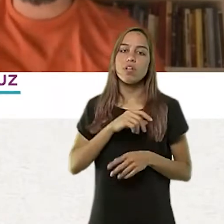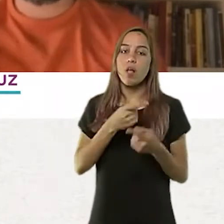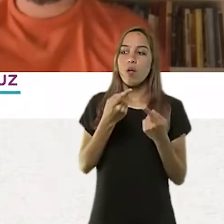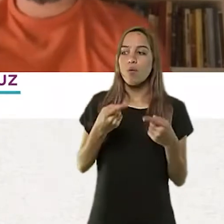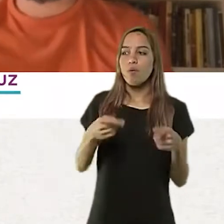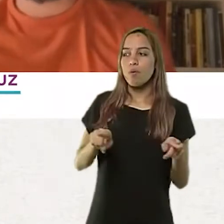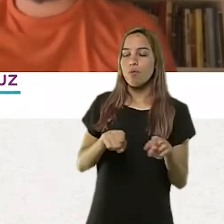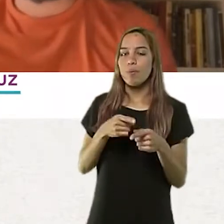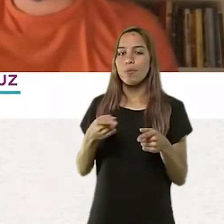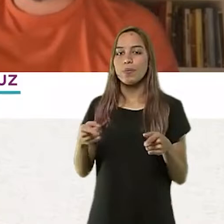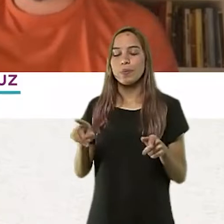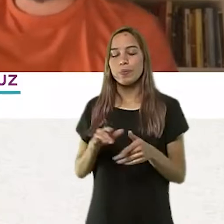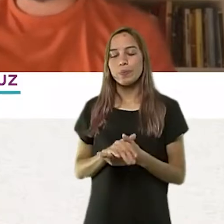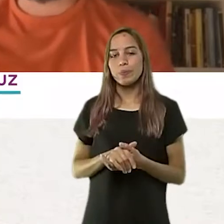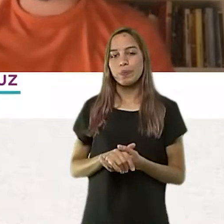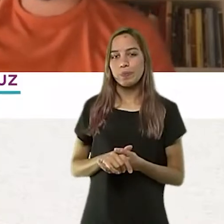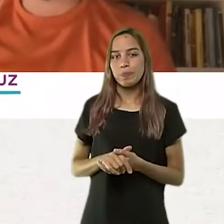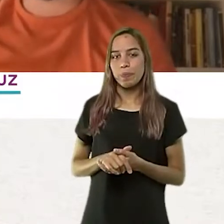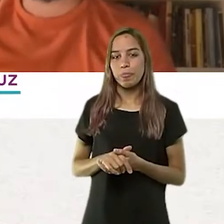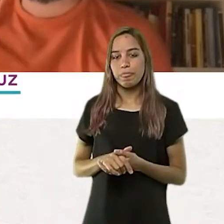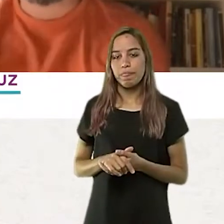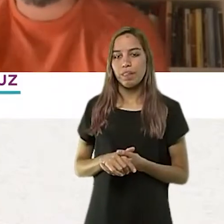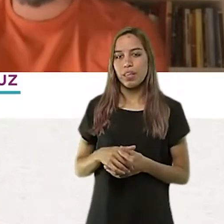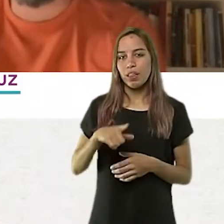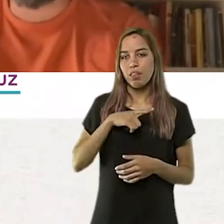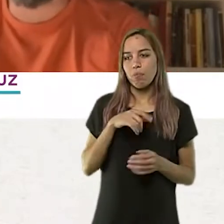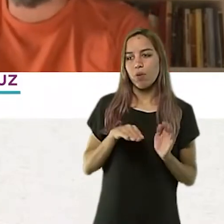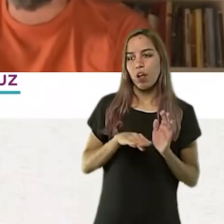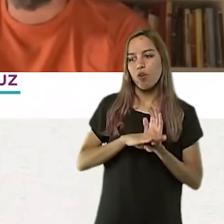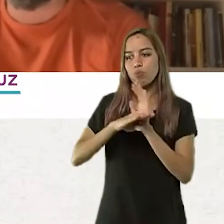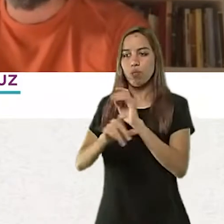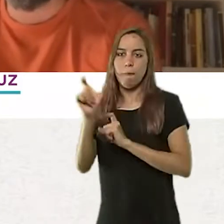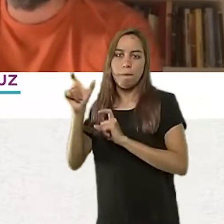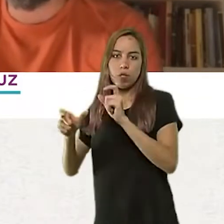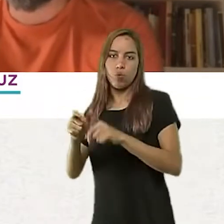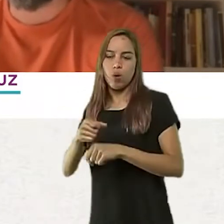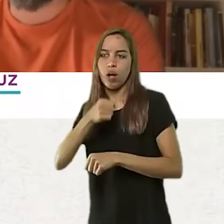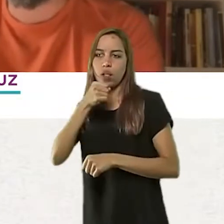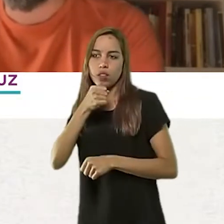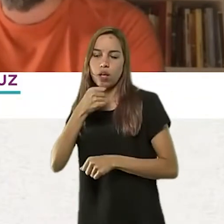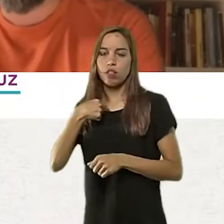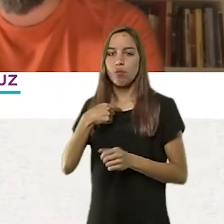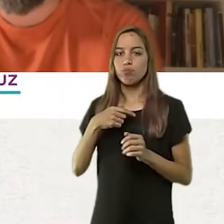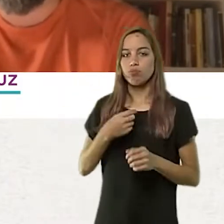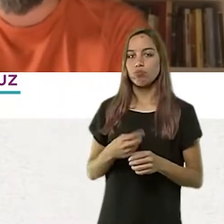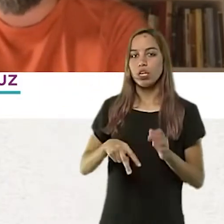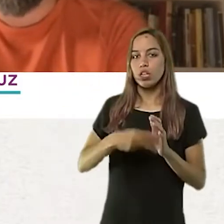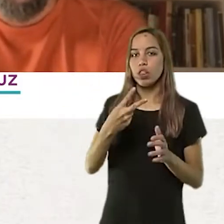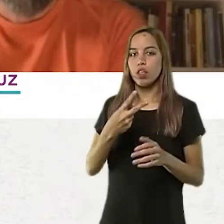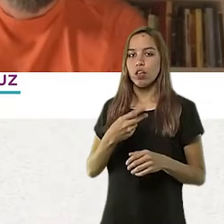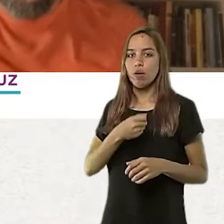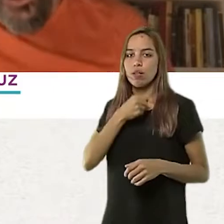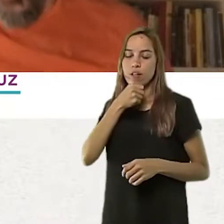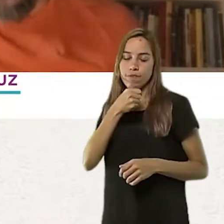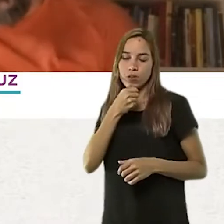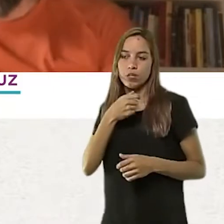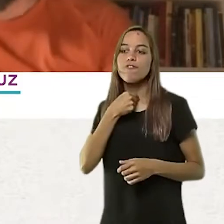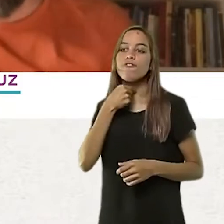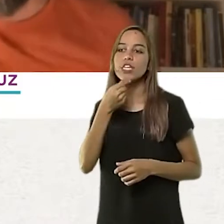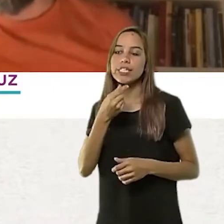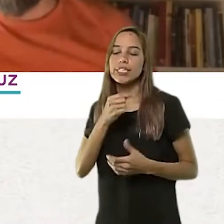merecia ter uma segunda voz como a minha. E tem como acessar pelo YouTube algum?